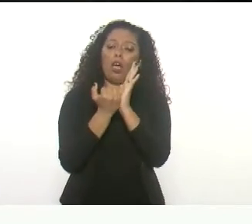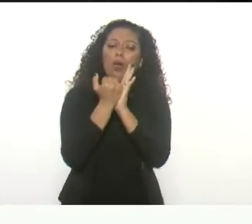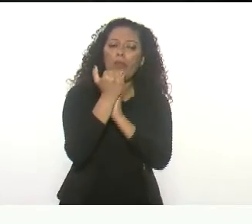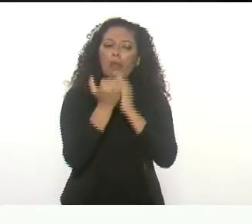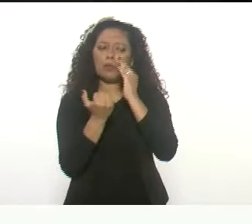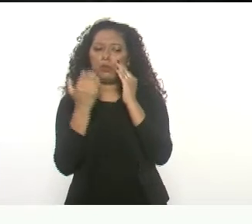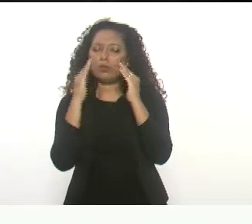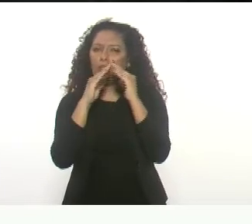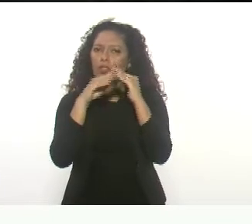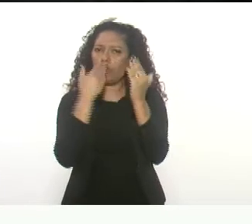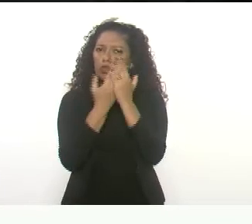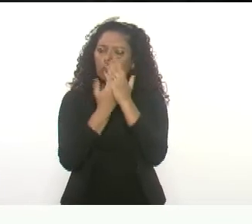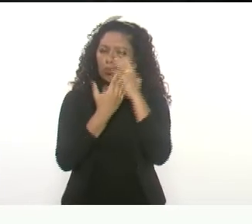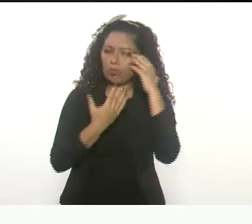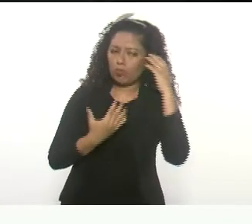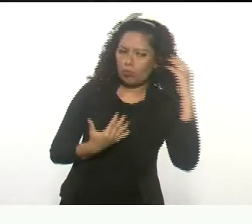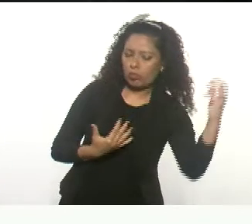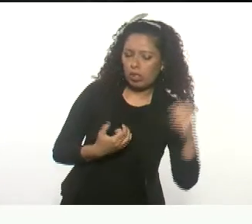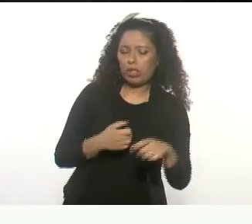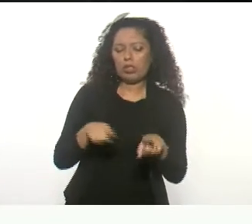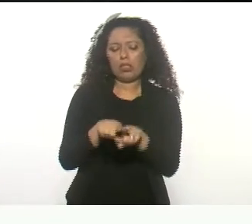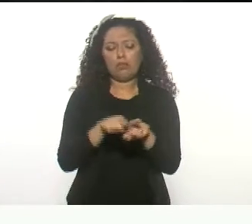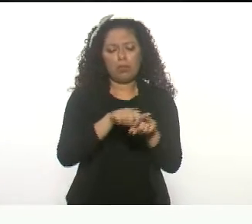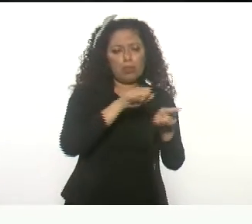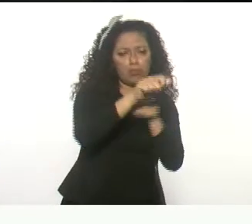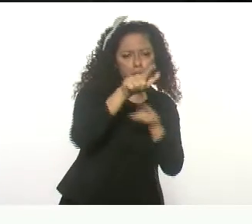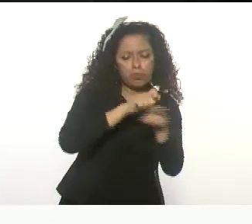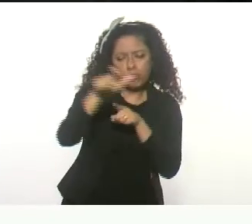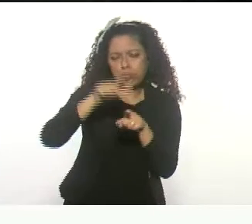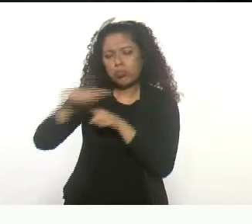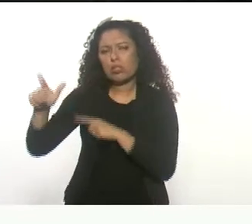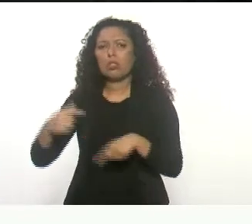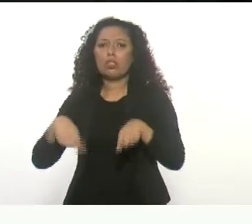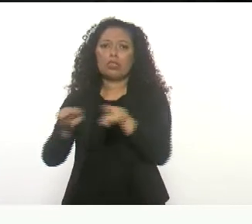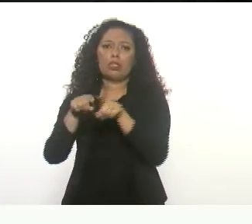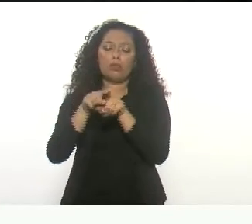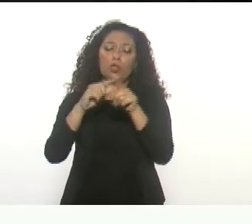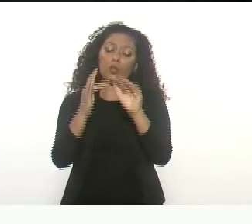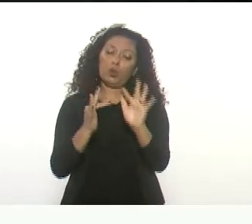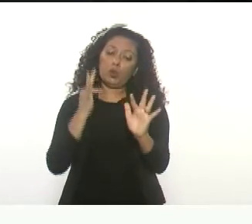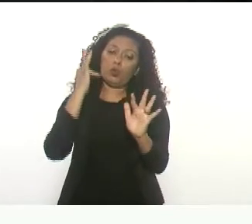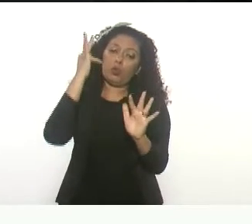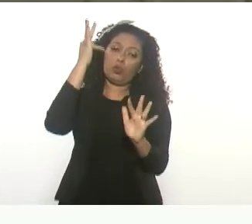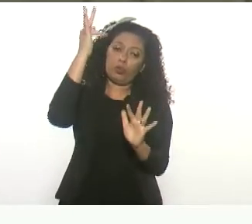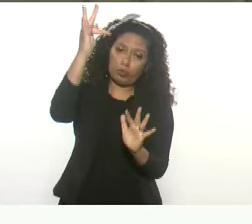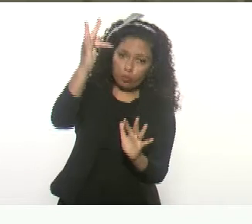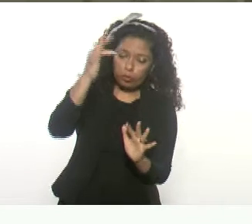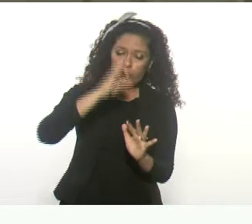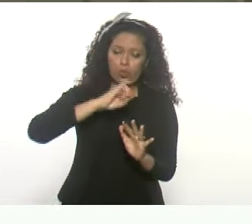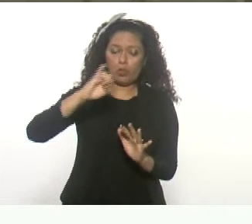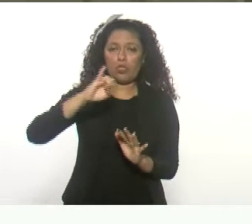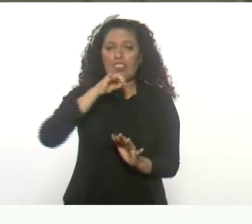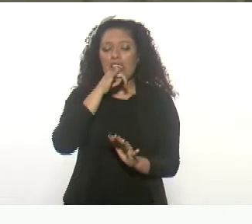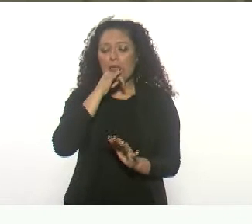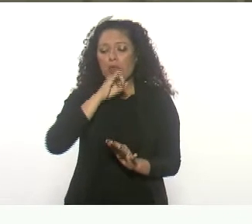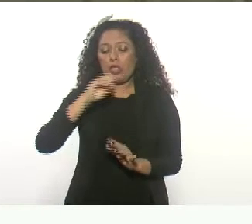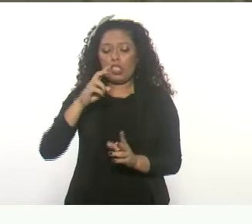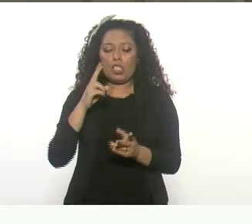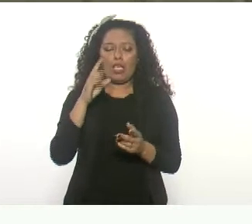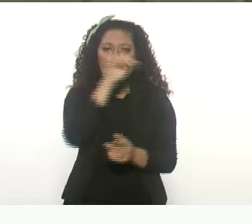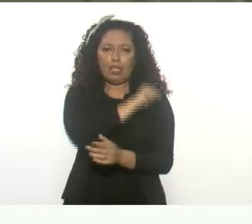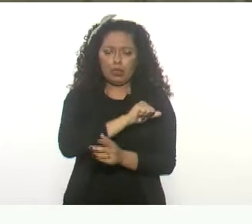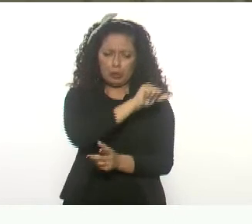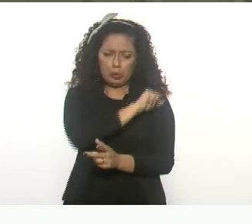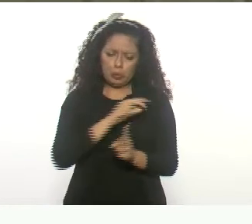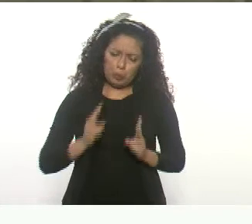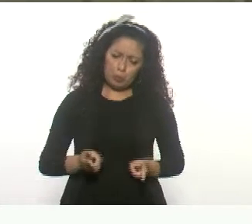atratividade da escola, e aí a redução da evasão, e, no longo prazo, o aumento da escolaridade média, né? Você mantendo os alunos mais tempo na